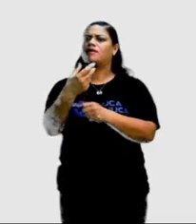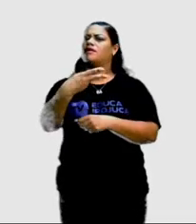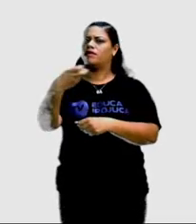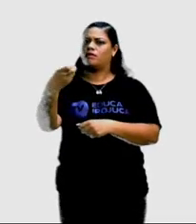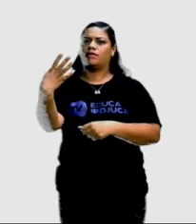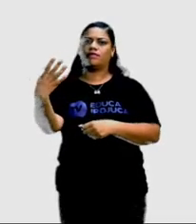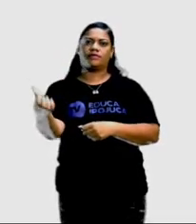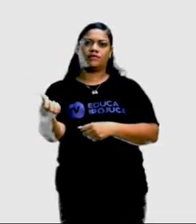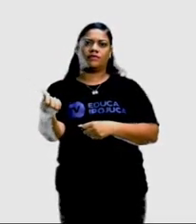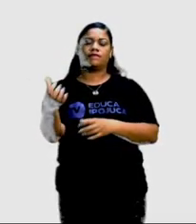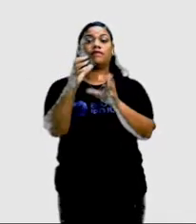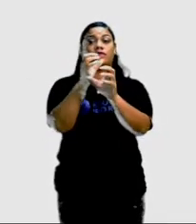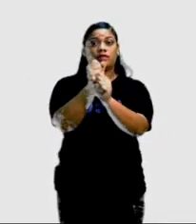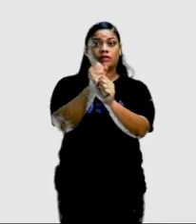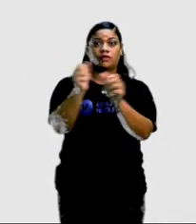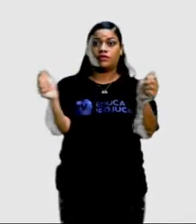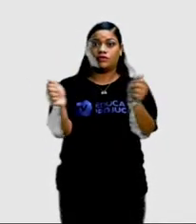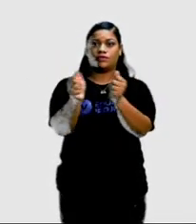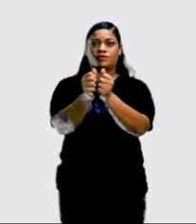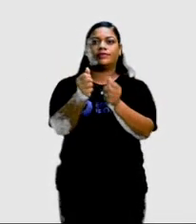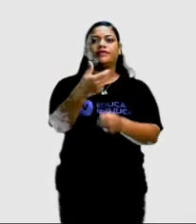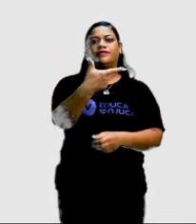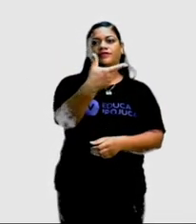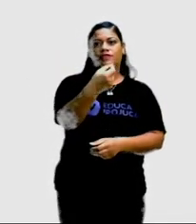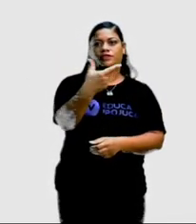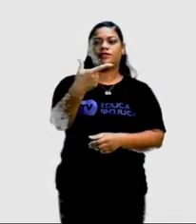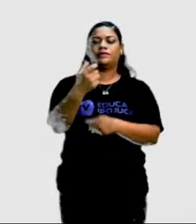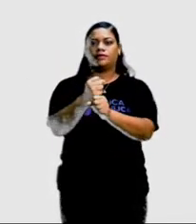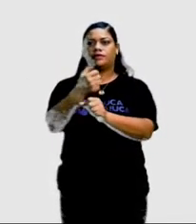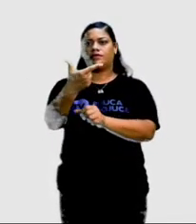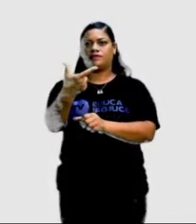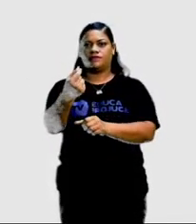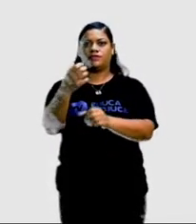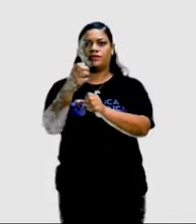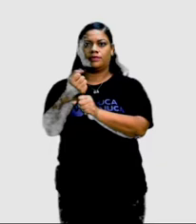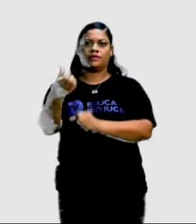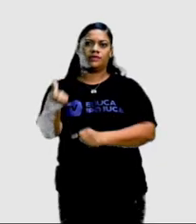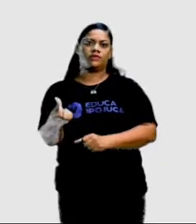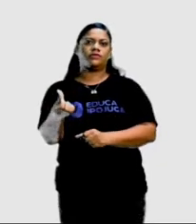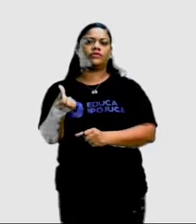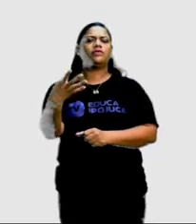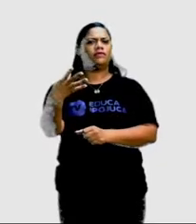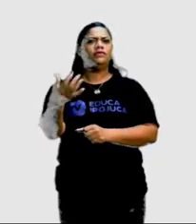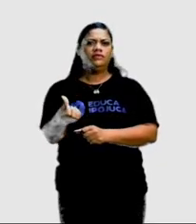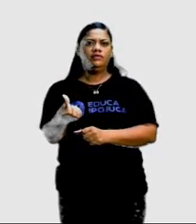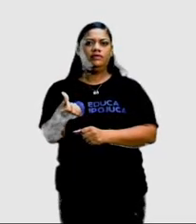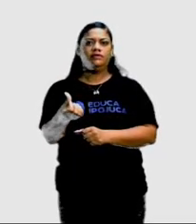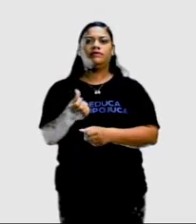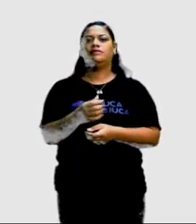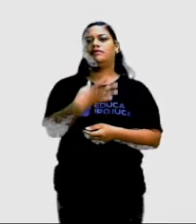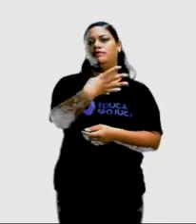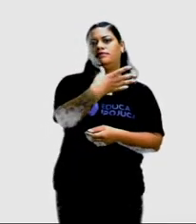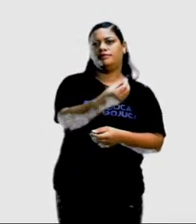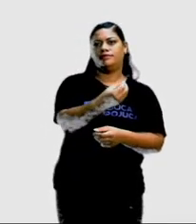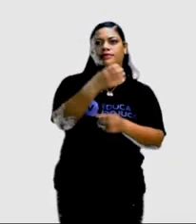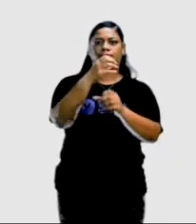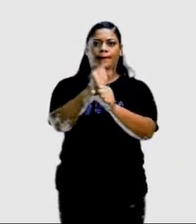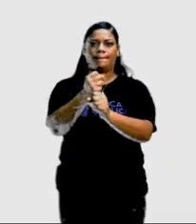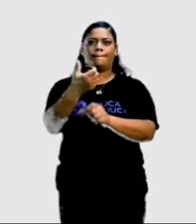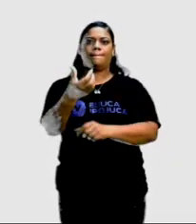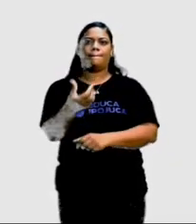46. Se juntarmos 20 mais 20 e mais 6, vai ser igual a 46. E 40 mais